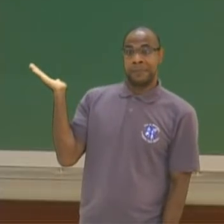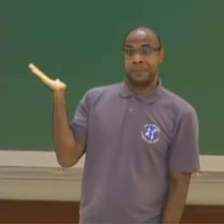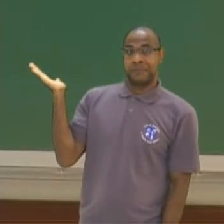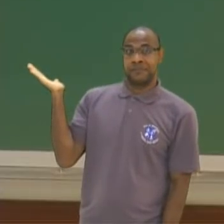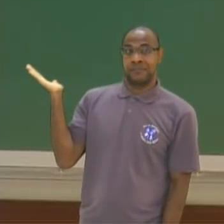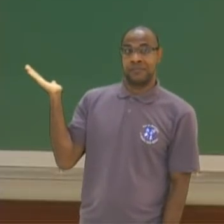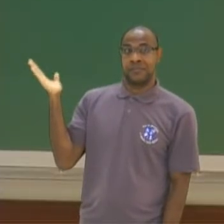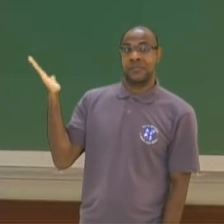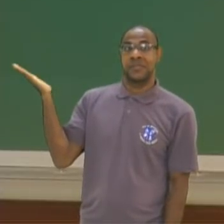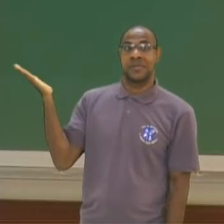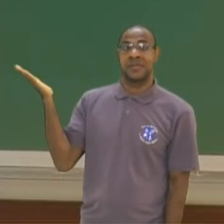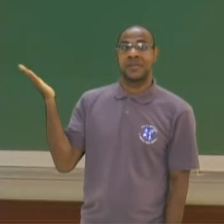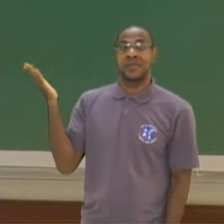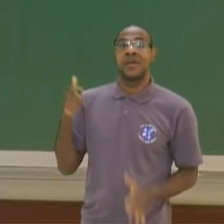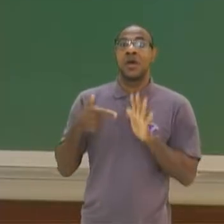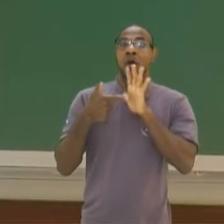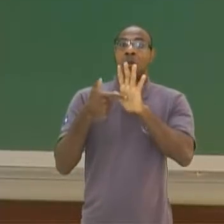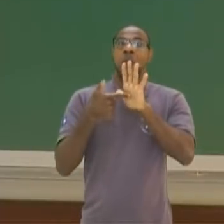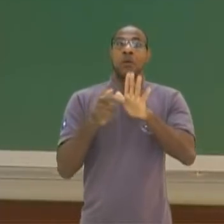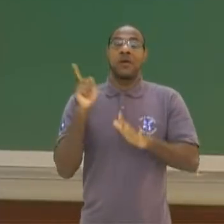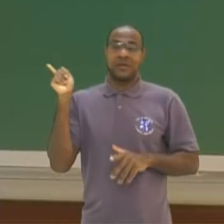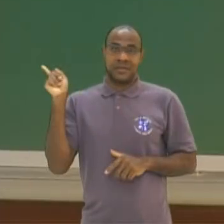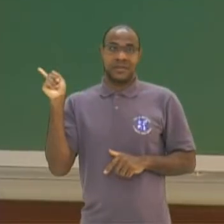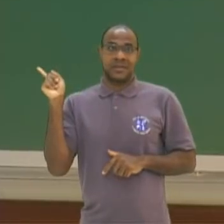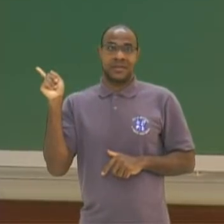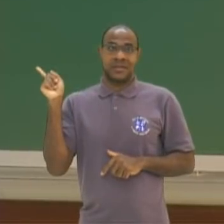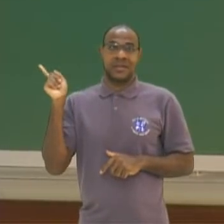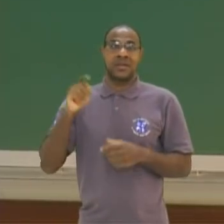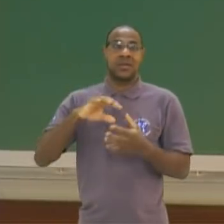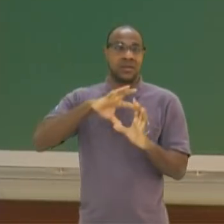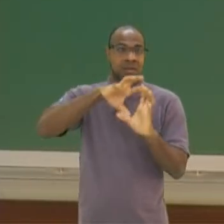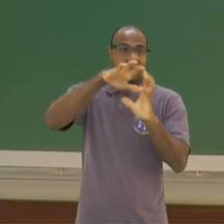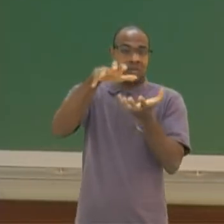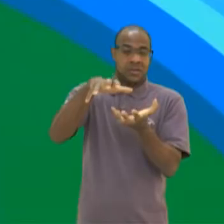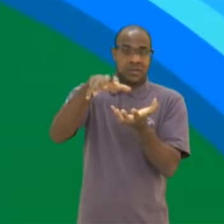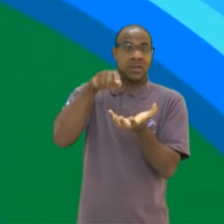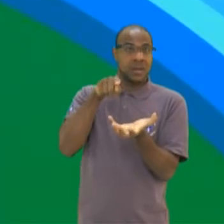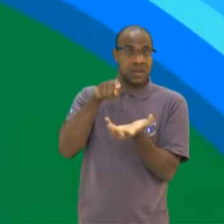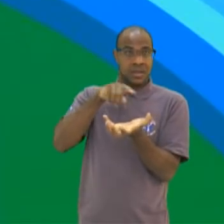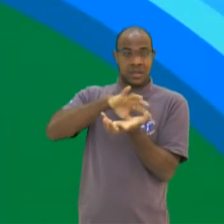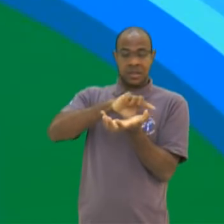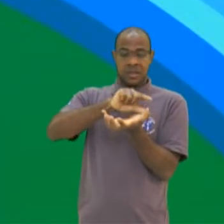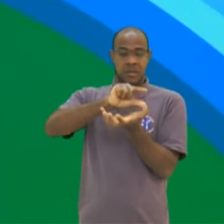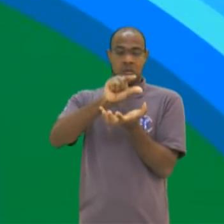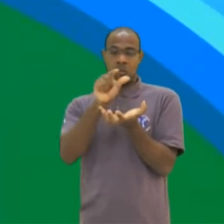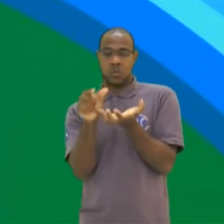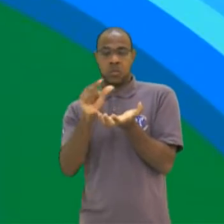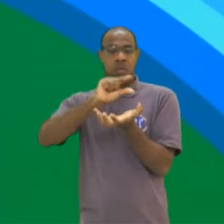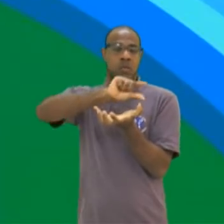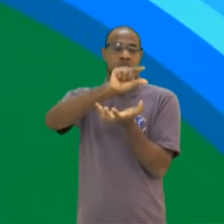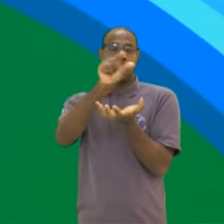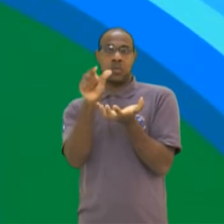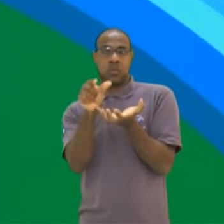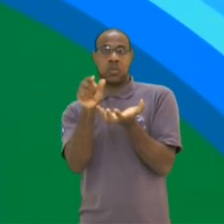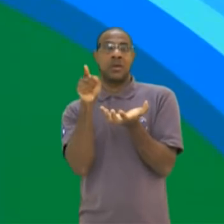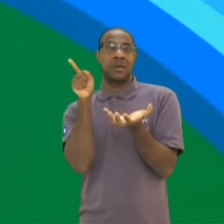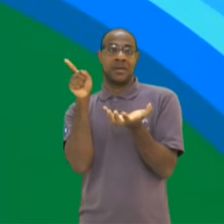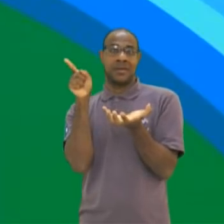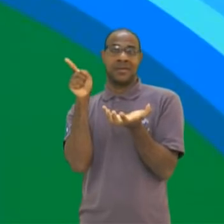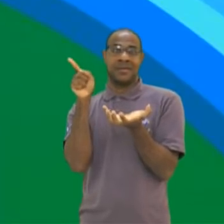uma imagem, uma representação do planeta Terra aqui embaixo. Eu tenho as camadas. Então, a gente